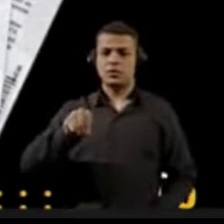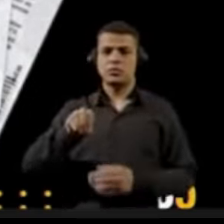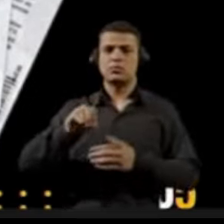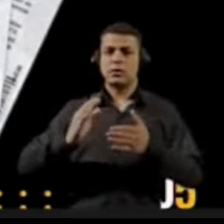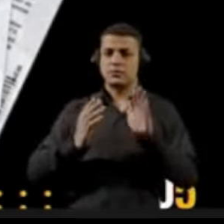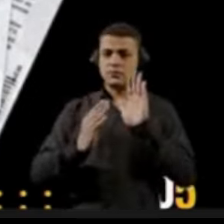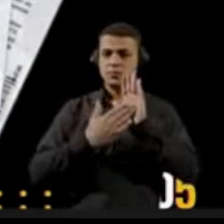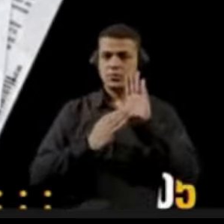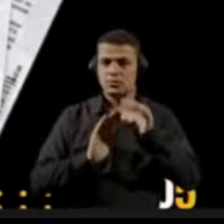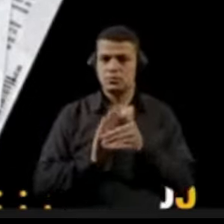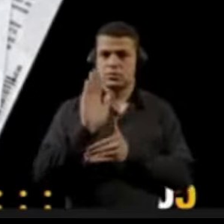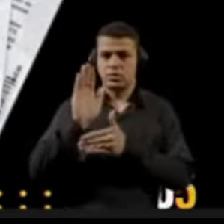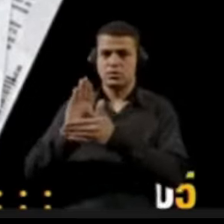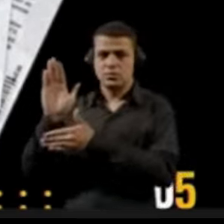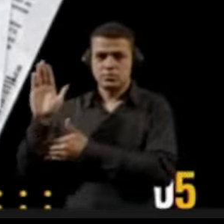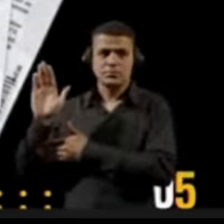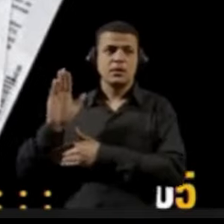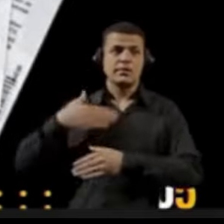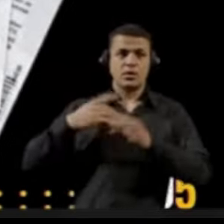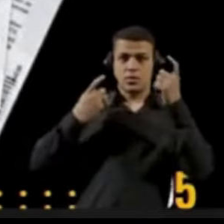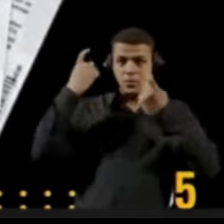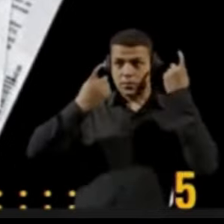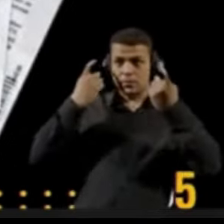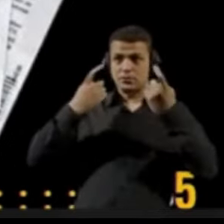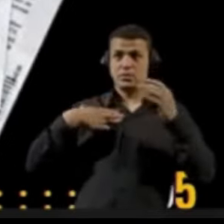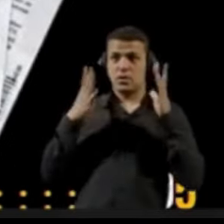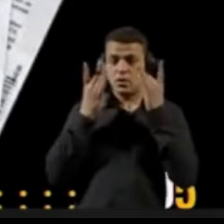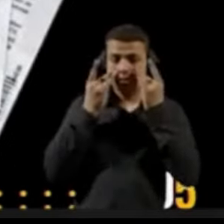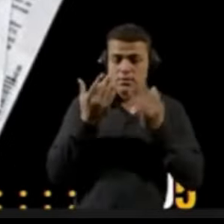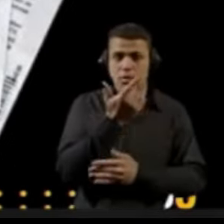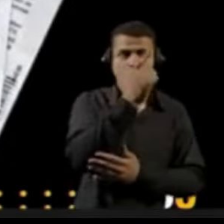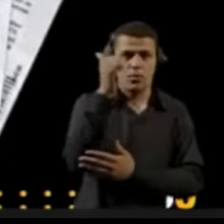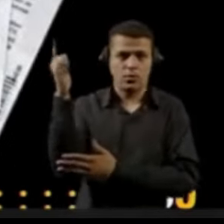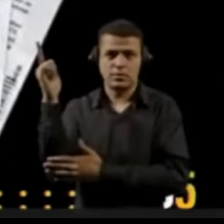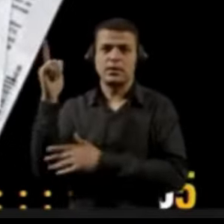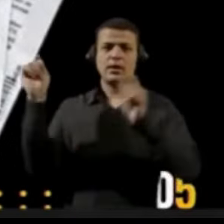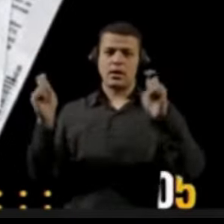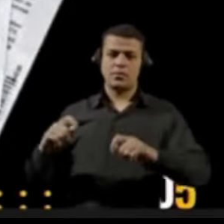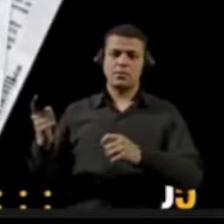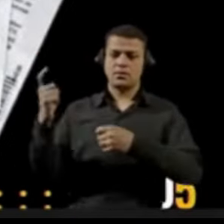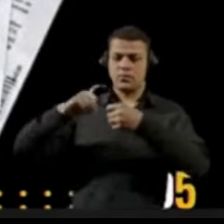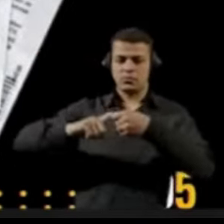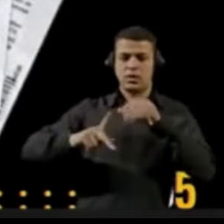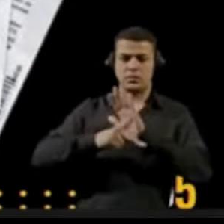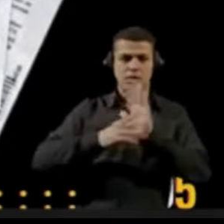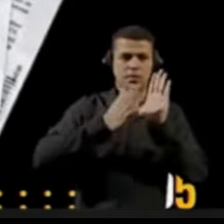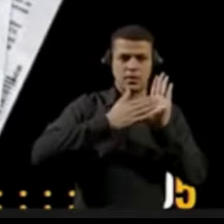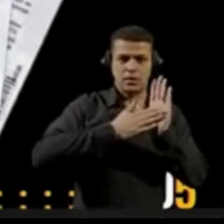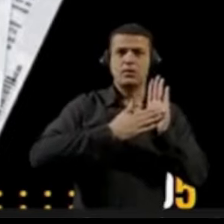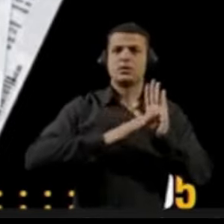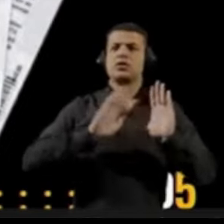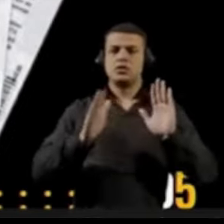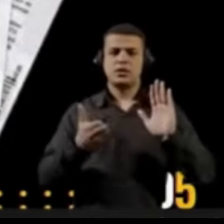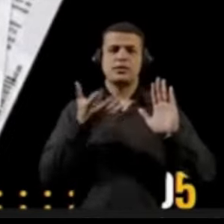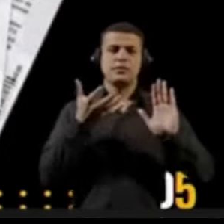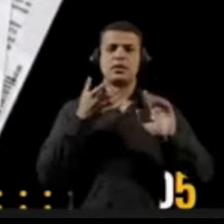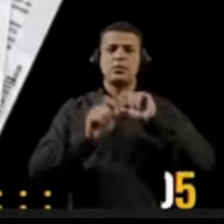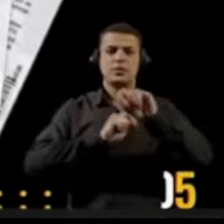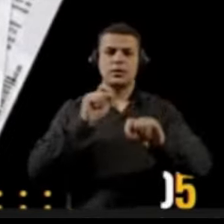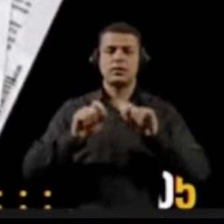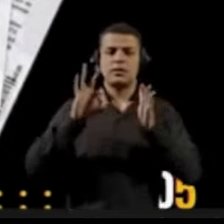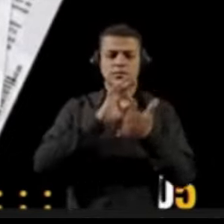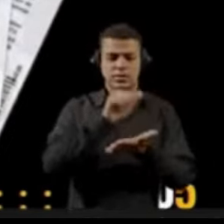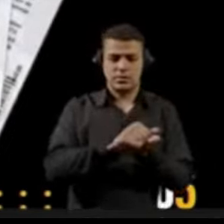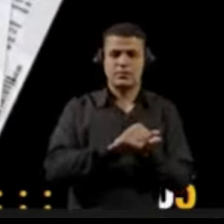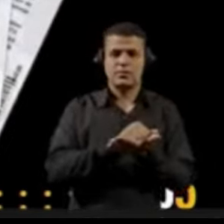que nós nos preocupemos com as coisas do nosso dia a dia e não prestemos atenção que é capaz de voltar para a pauta um projeto que quer instalar a censura